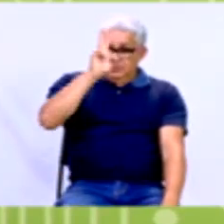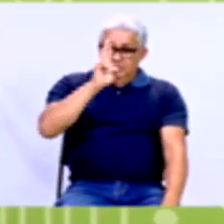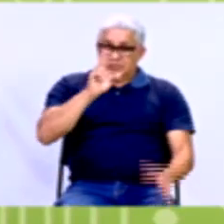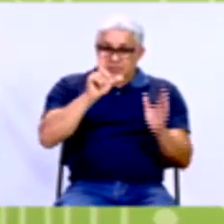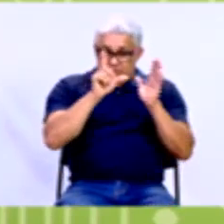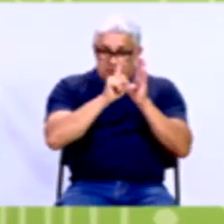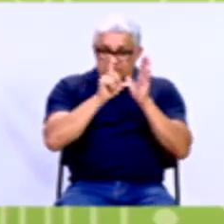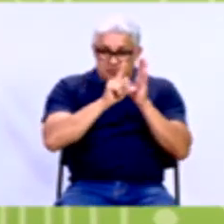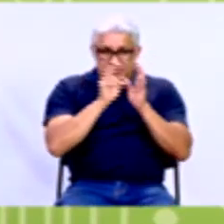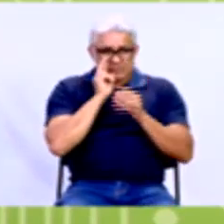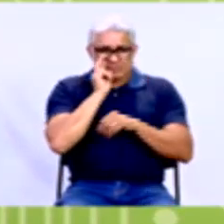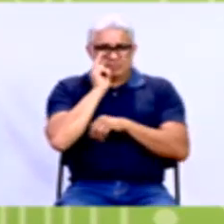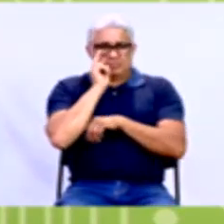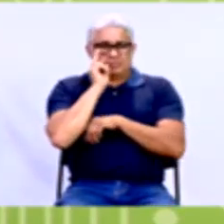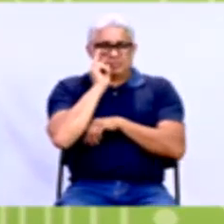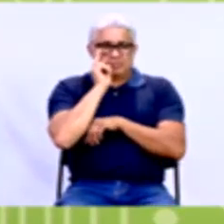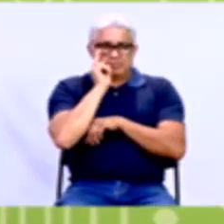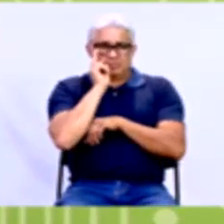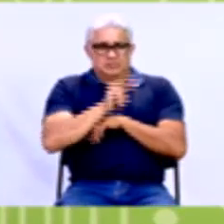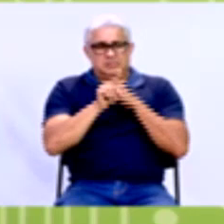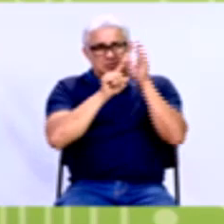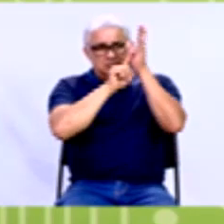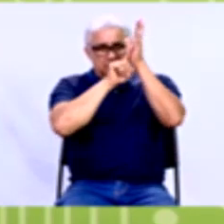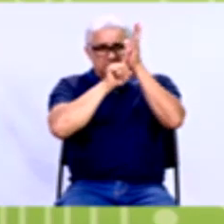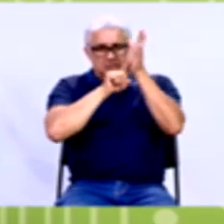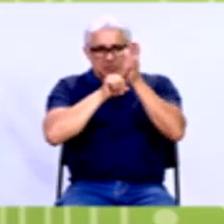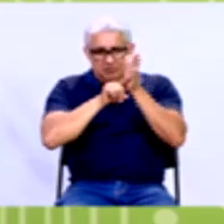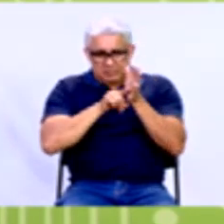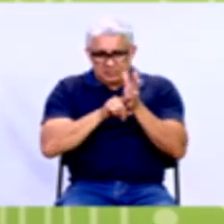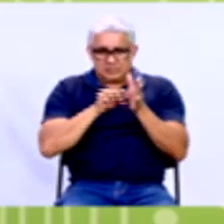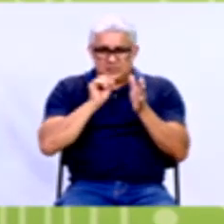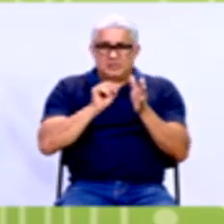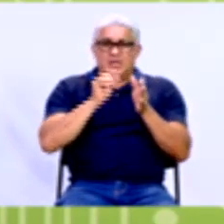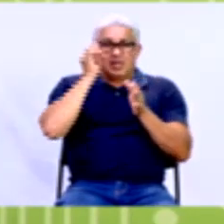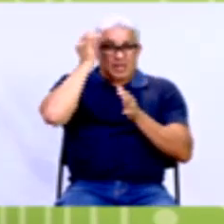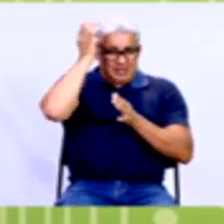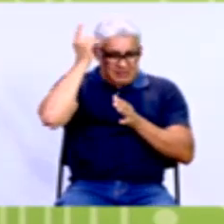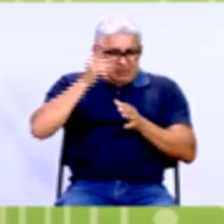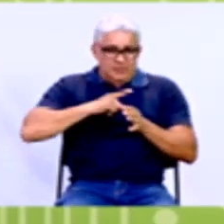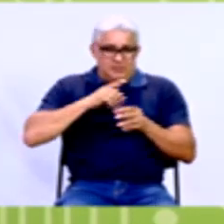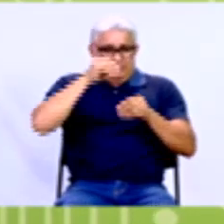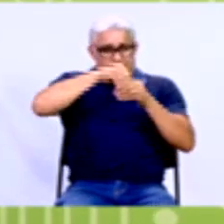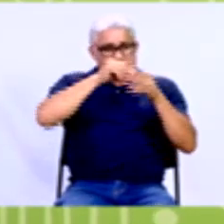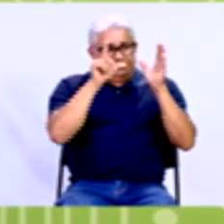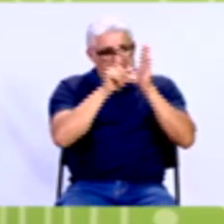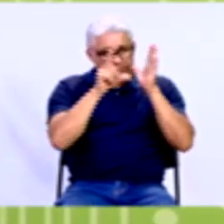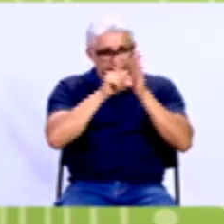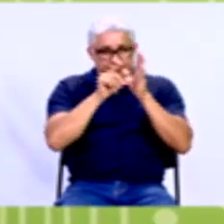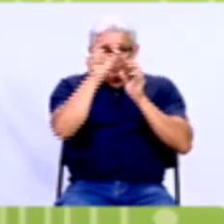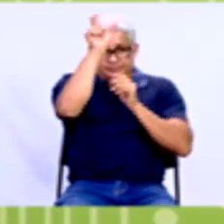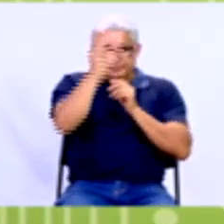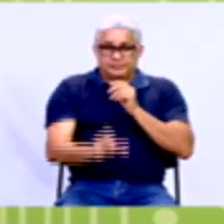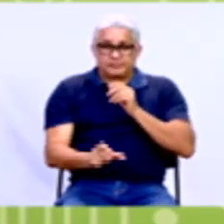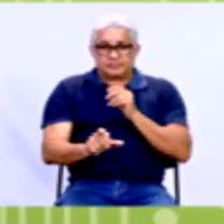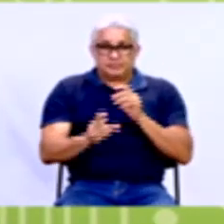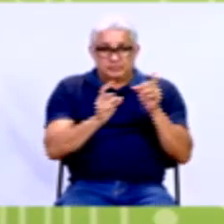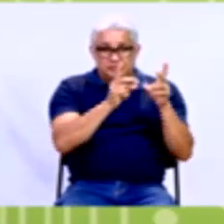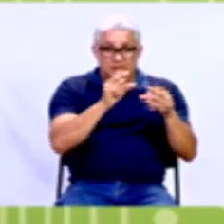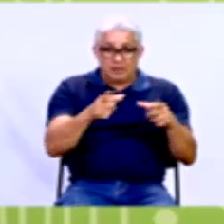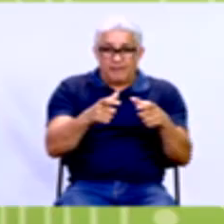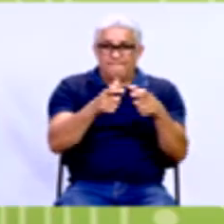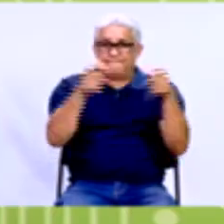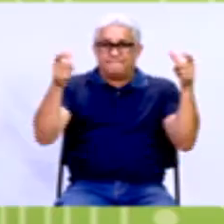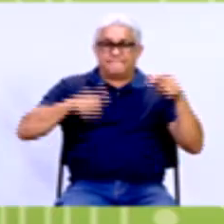ele verificou dentro dessa pesquisa que quanto mais cômodo ele tornar, mais fácil ele tornar para o cliente, mais ele vai vender,